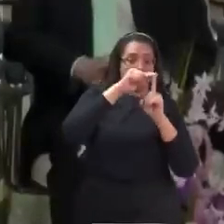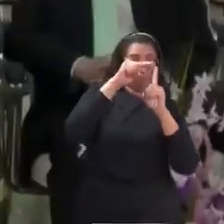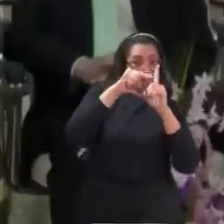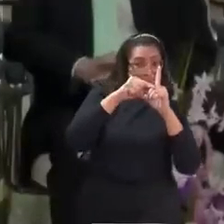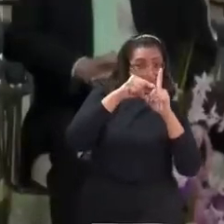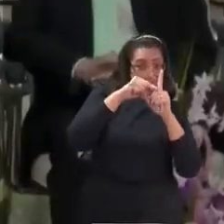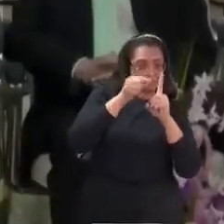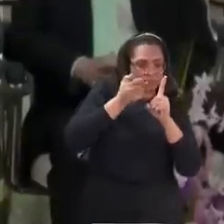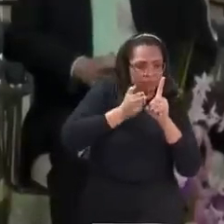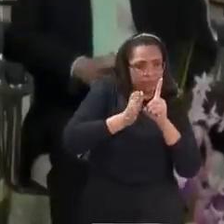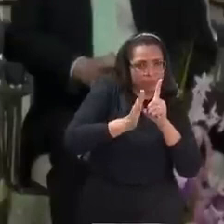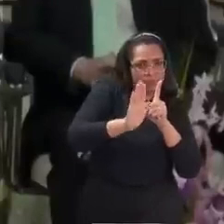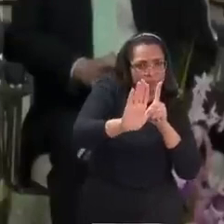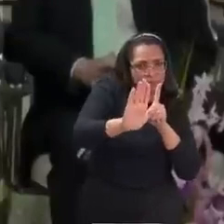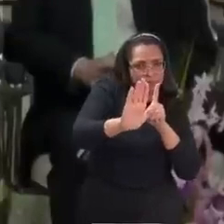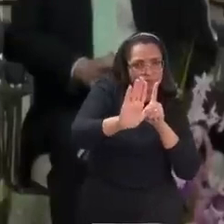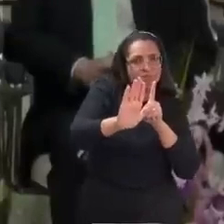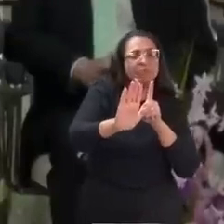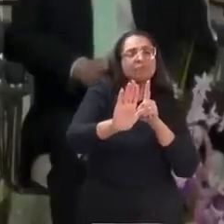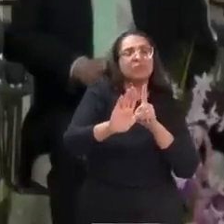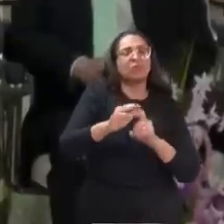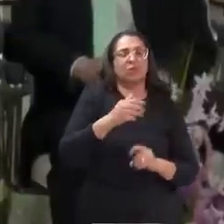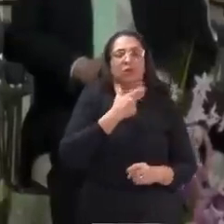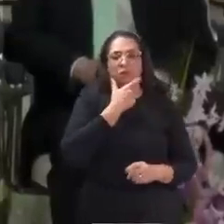nasce. E elas continuam sendo descartadas.